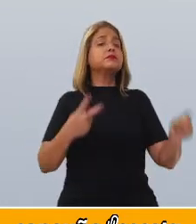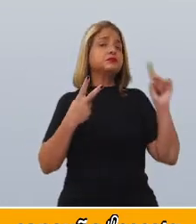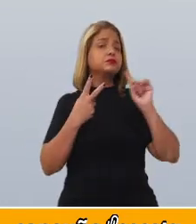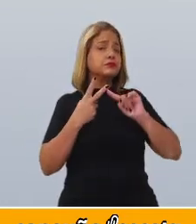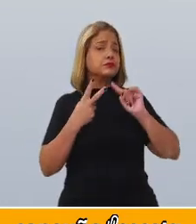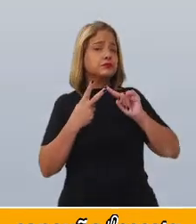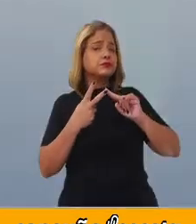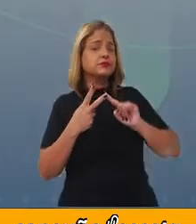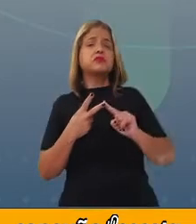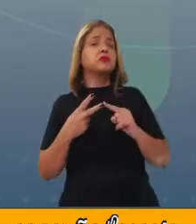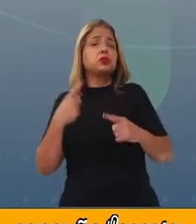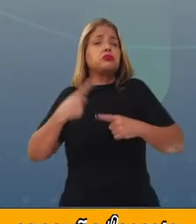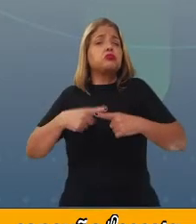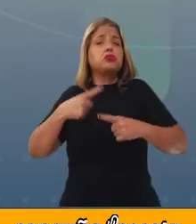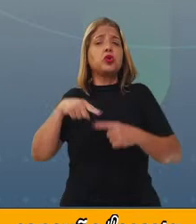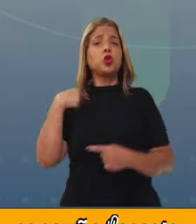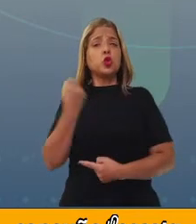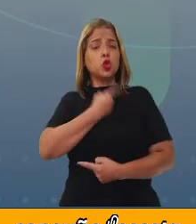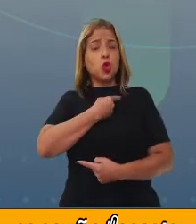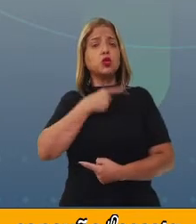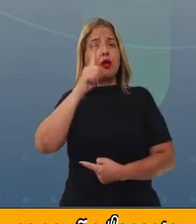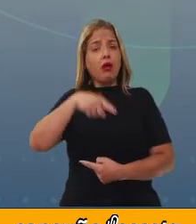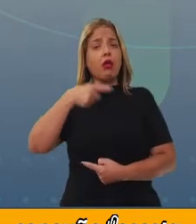que falamos português?